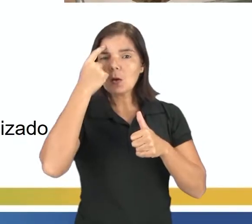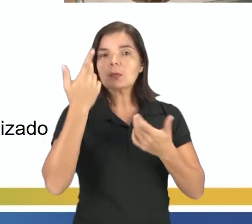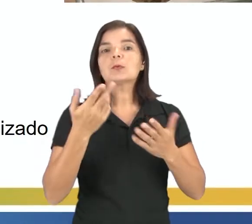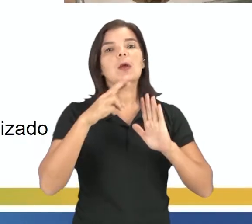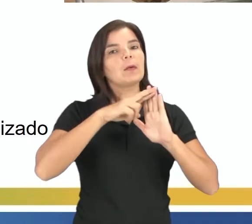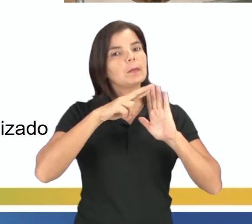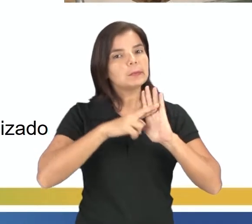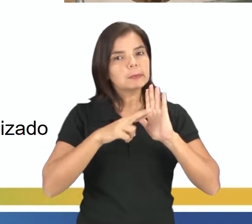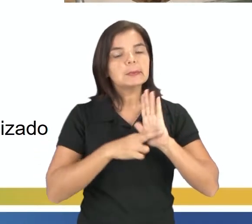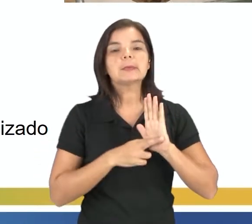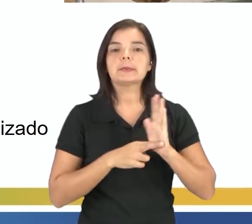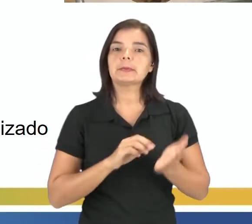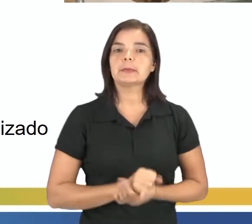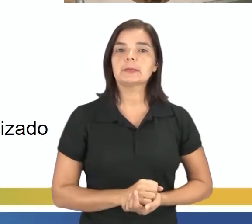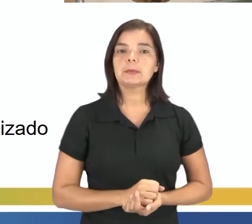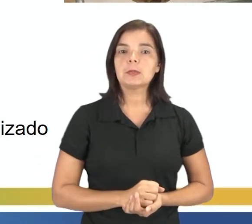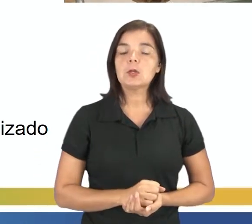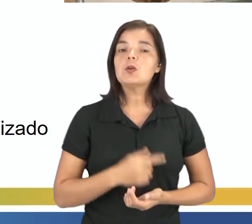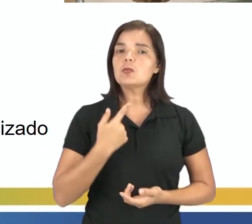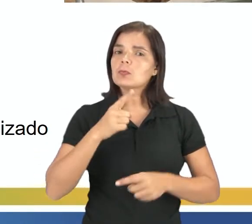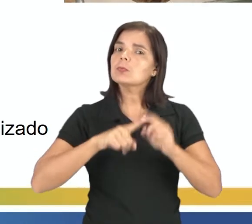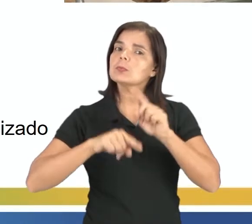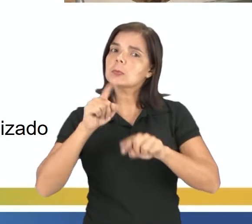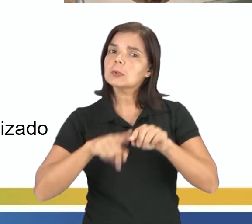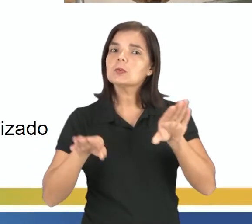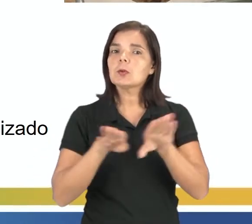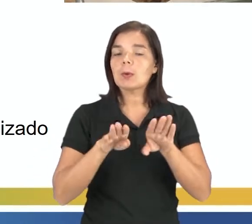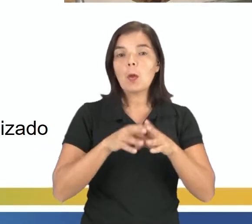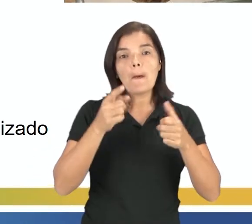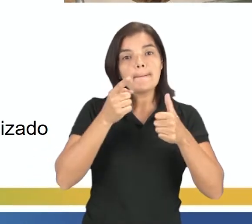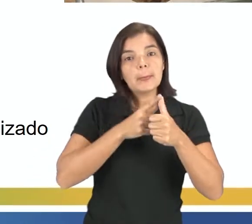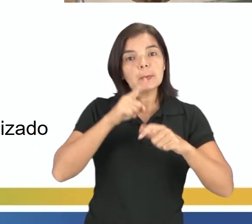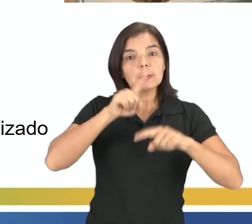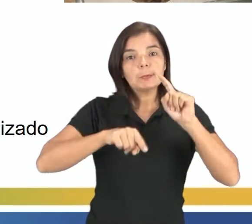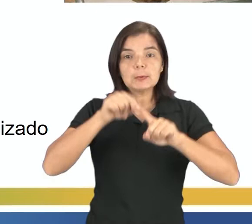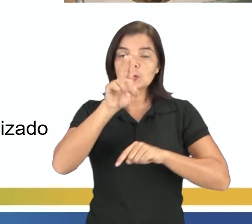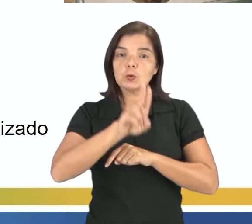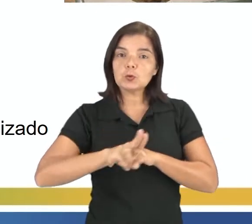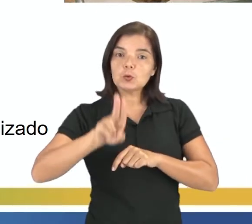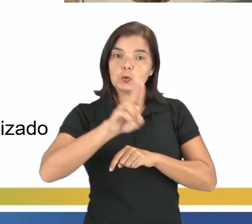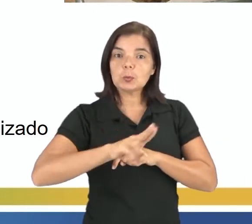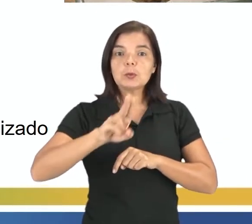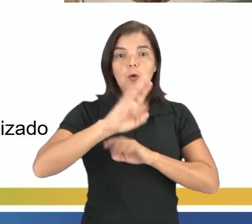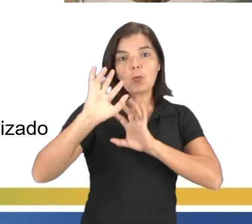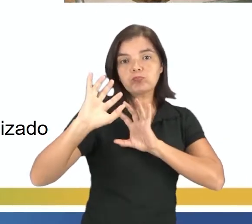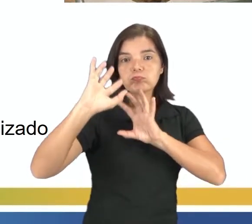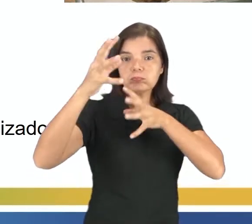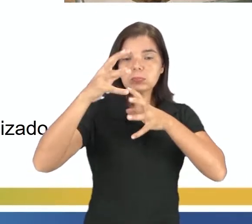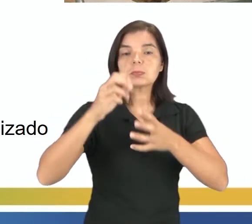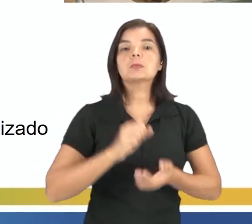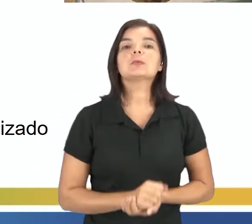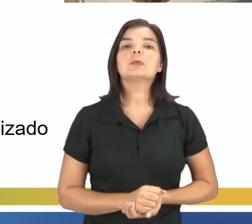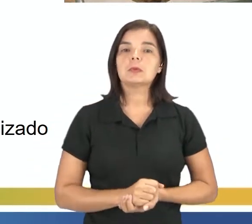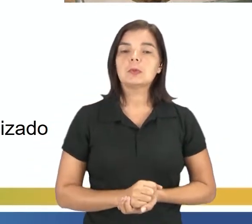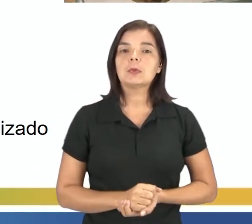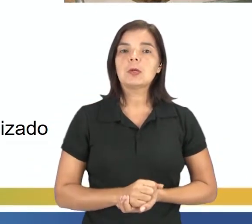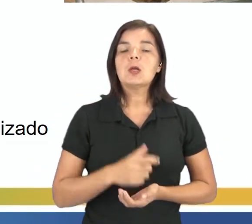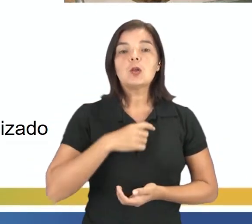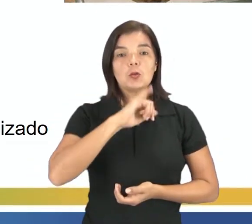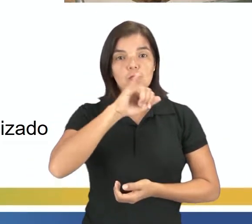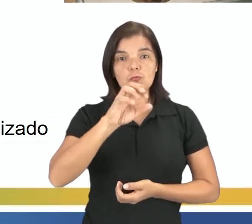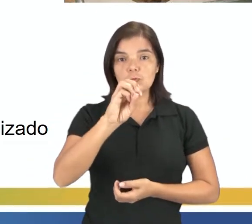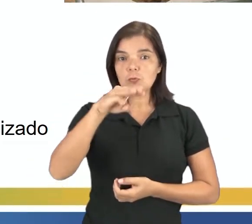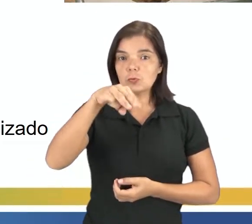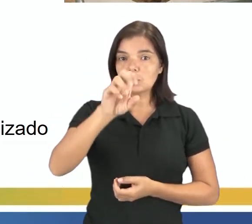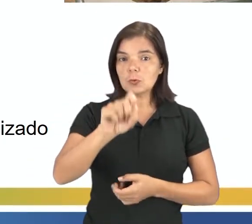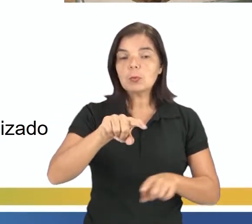nas regras, e nos materiais. Os primeiros materiais utilizados em uma partida de basquetebol. James